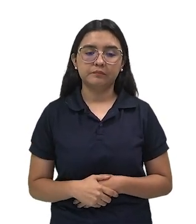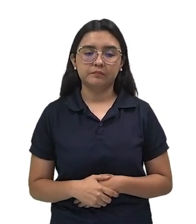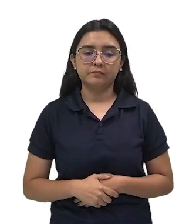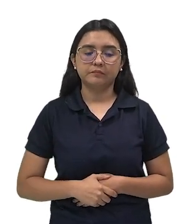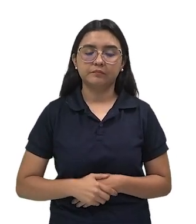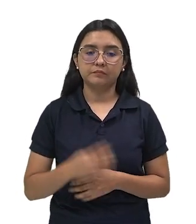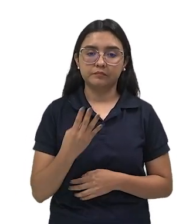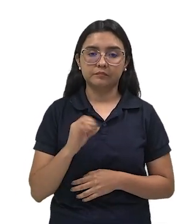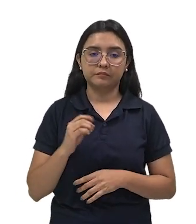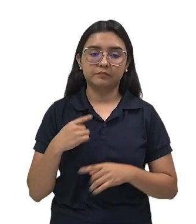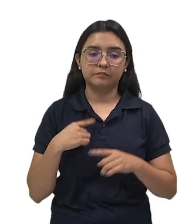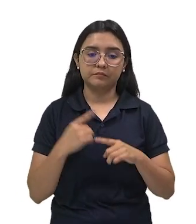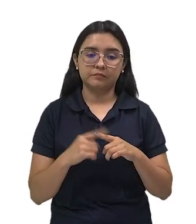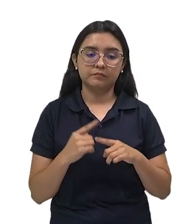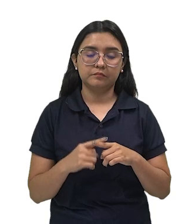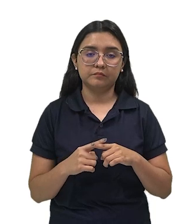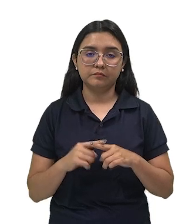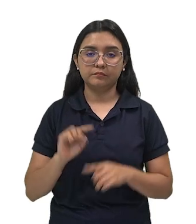vezes 2.000